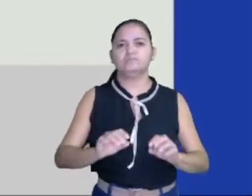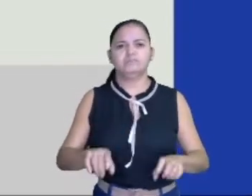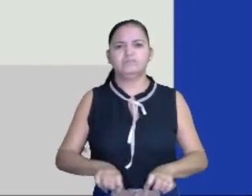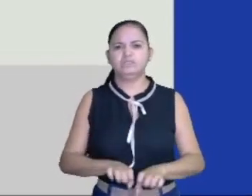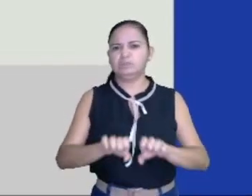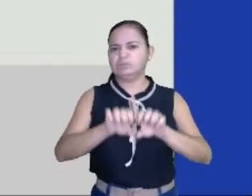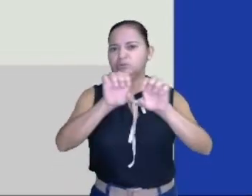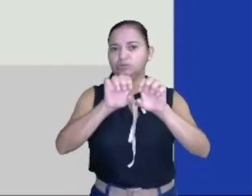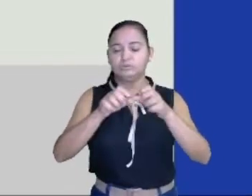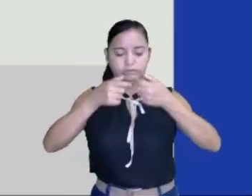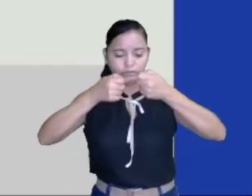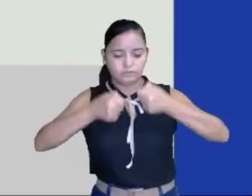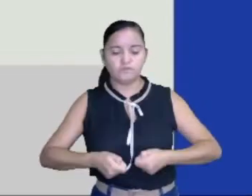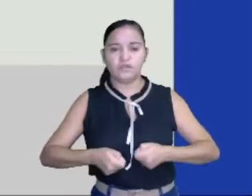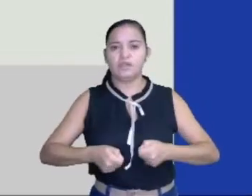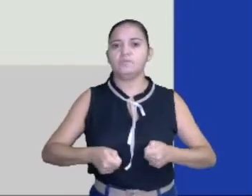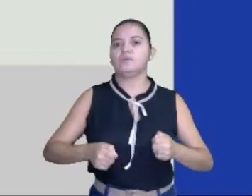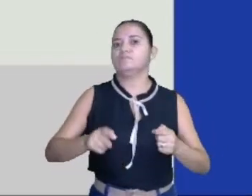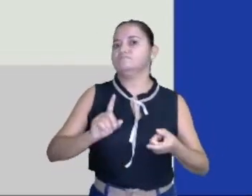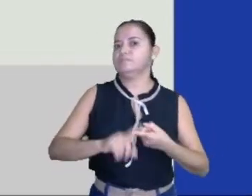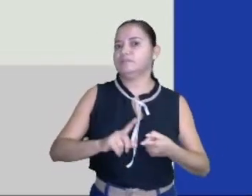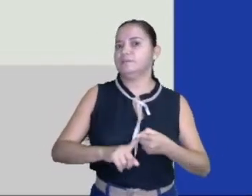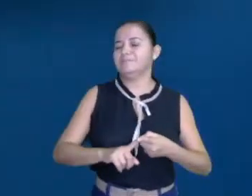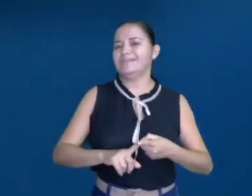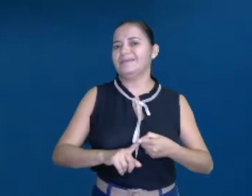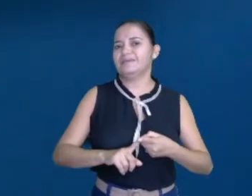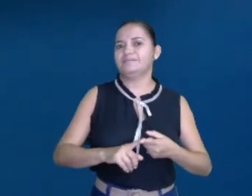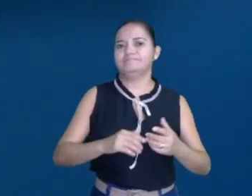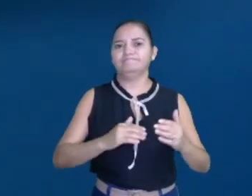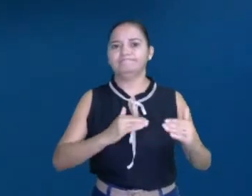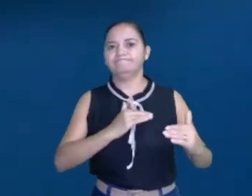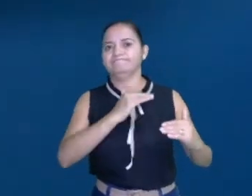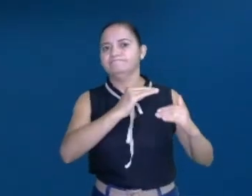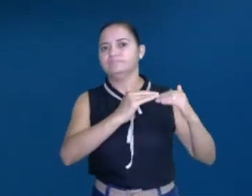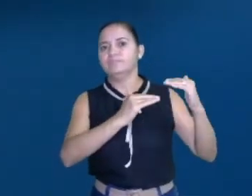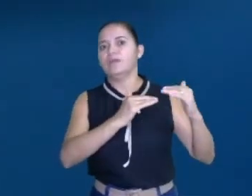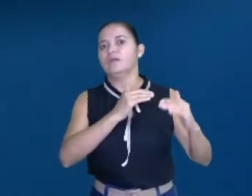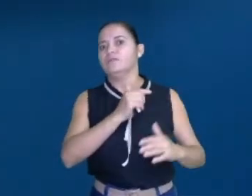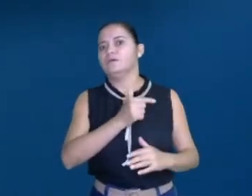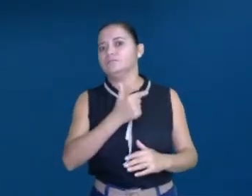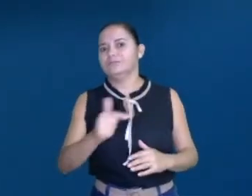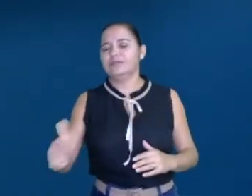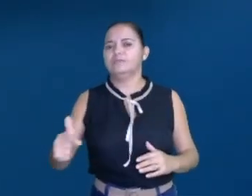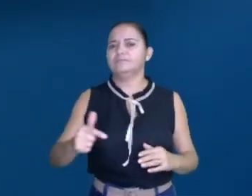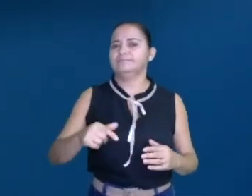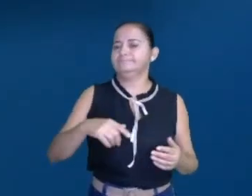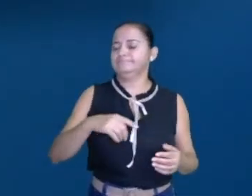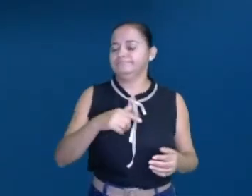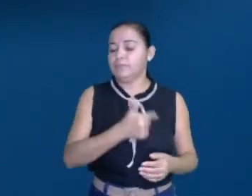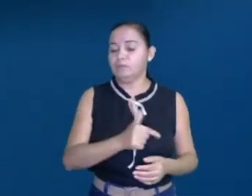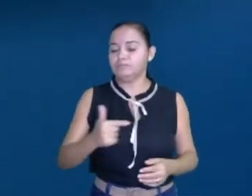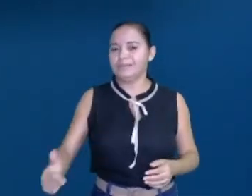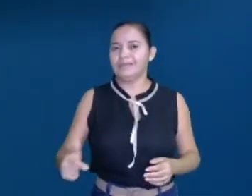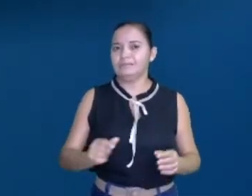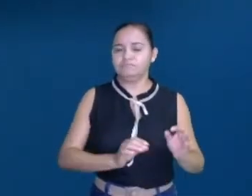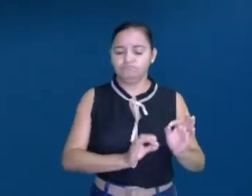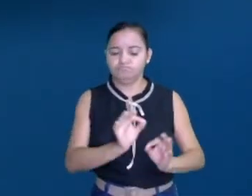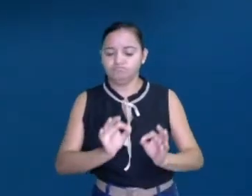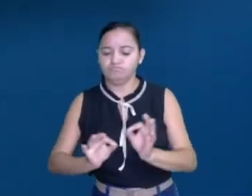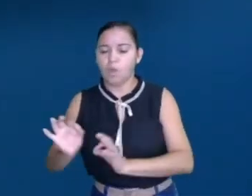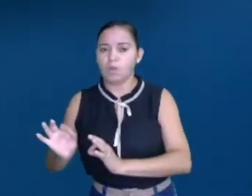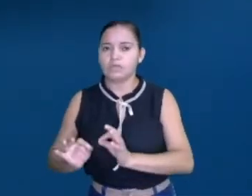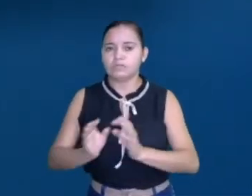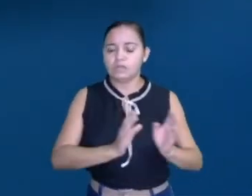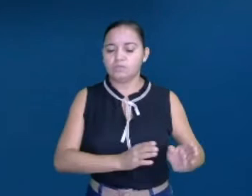estável ou uma hierarquia de posição e função. Quer dizer, eles estão desorganizados, eles não estão ali. Primeiro, né, os